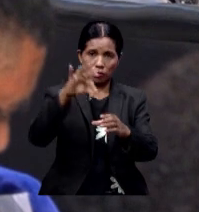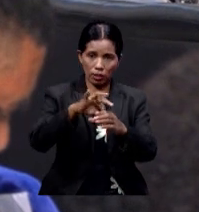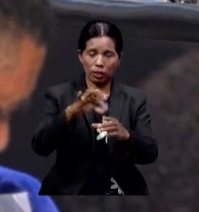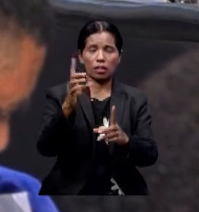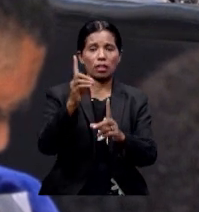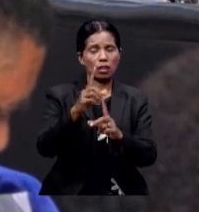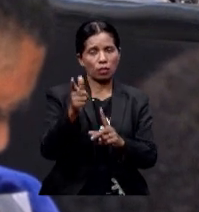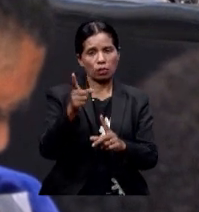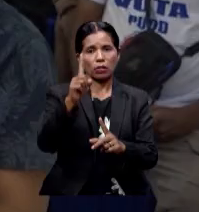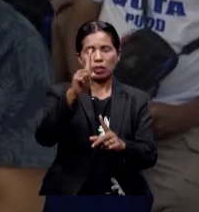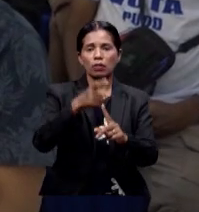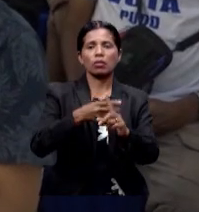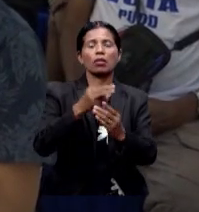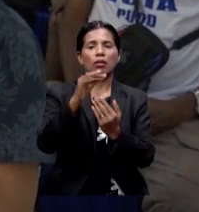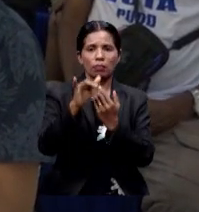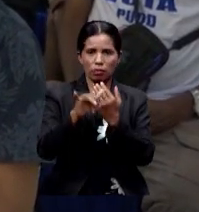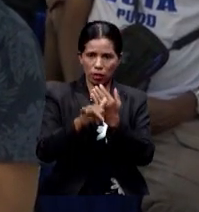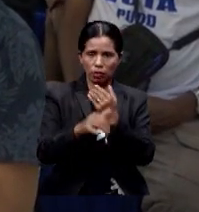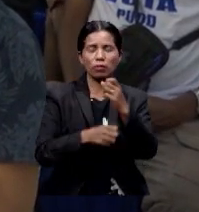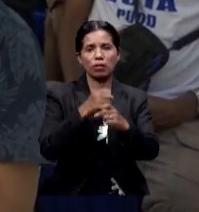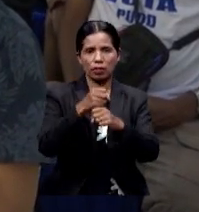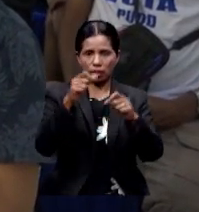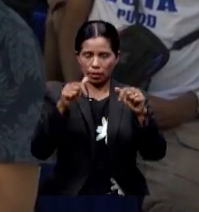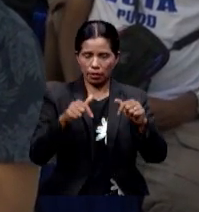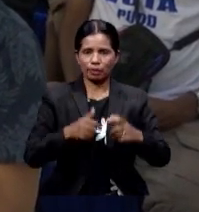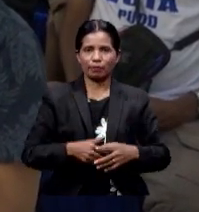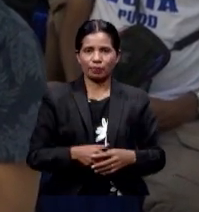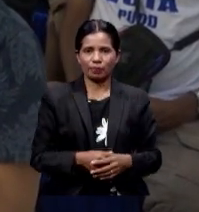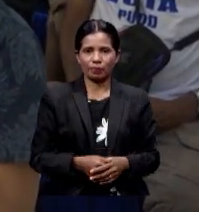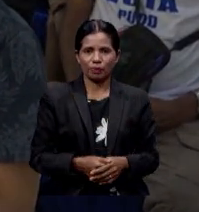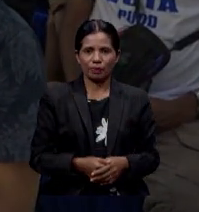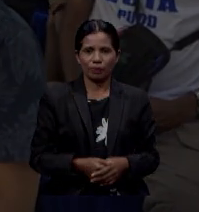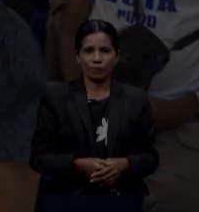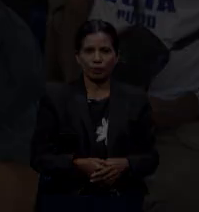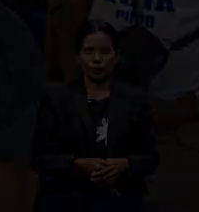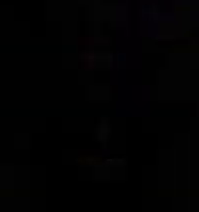resensia fulang maio tinangne. Emerenciana Martins, Tito Silva, Gemen.